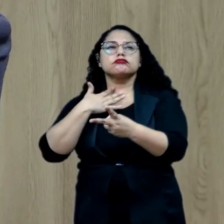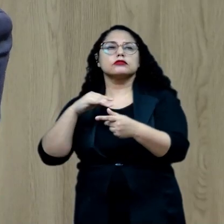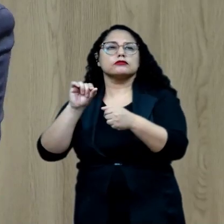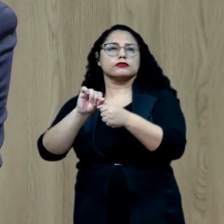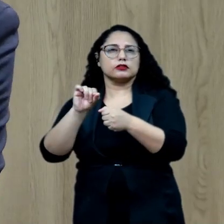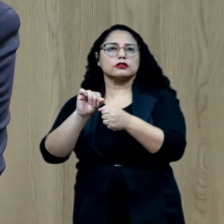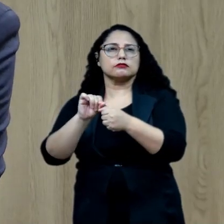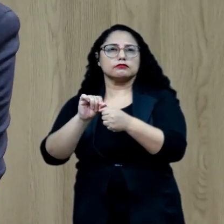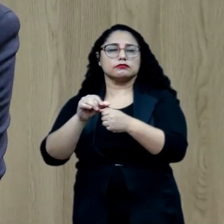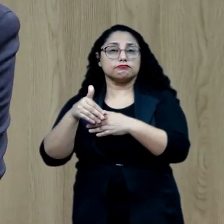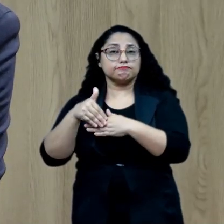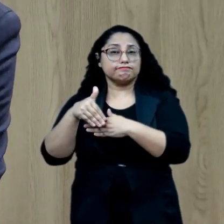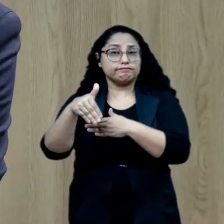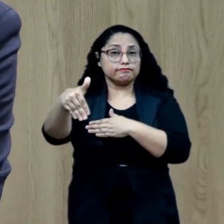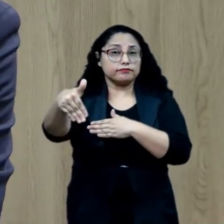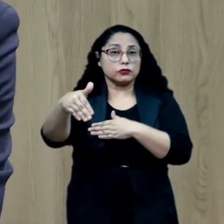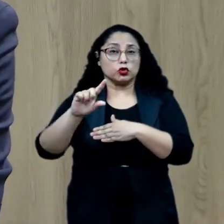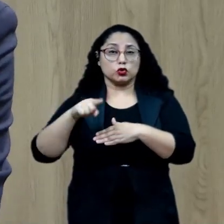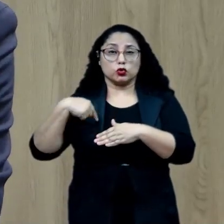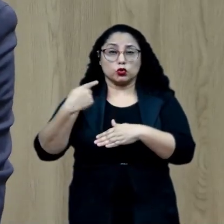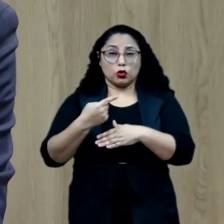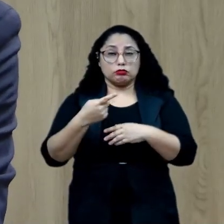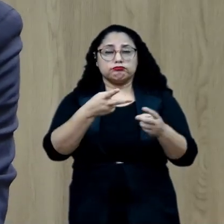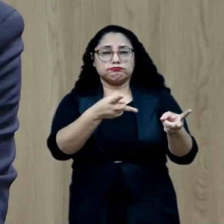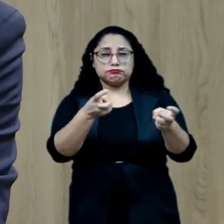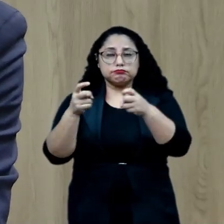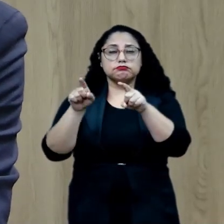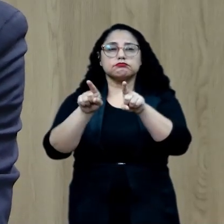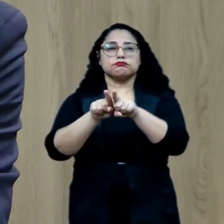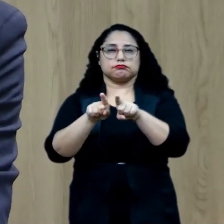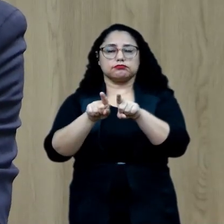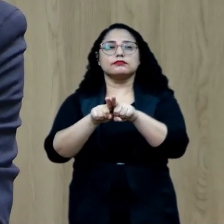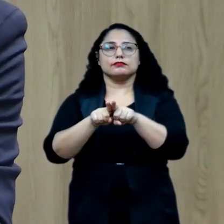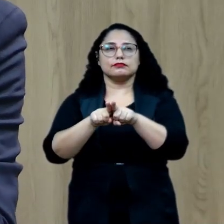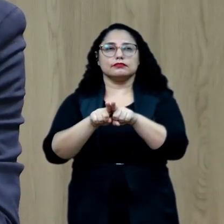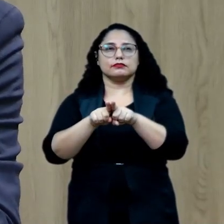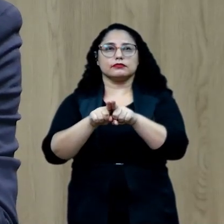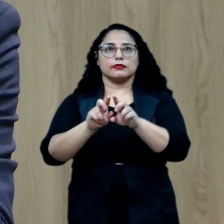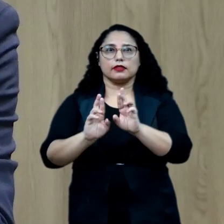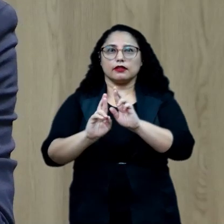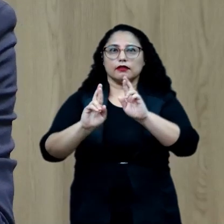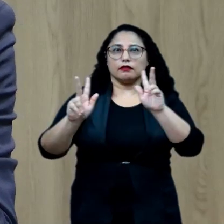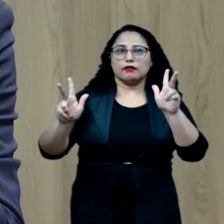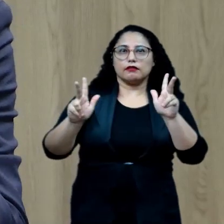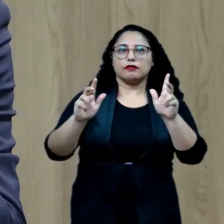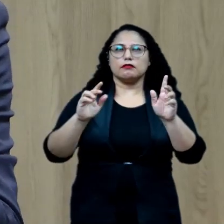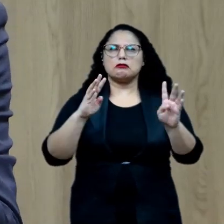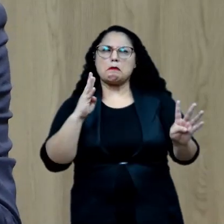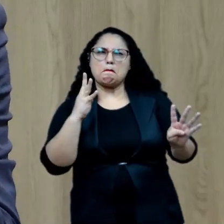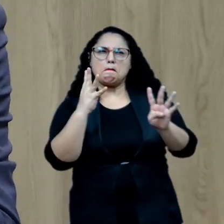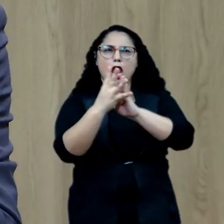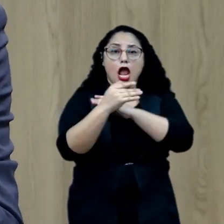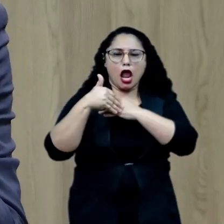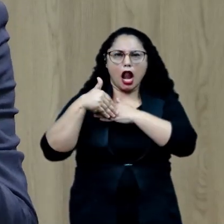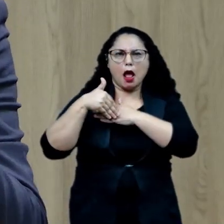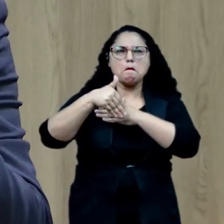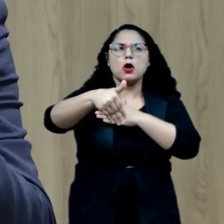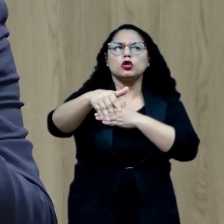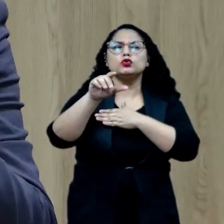fazer. E aí nós vamos ver essas distinções de mercado muito a